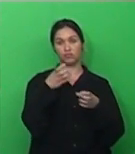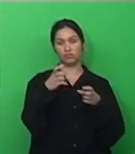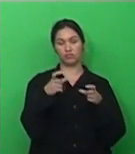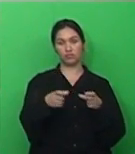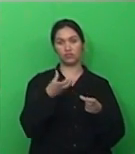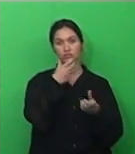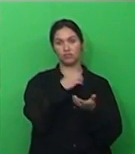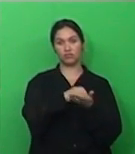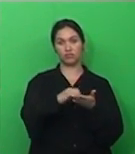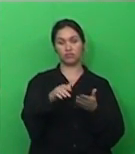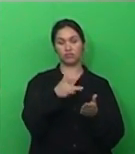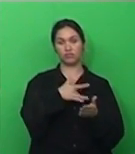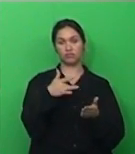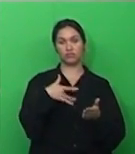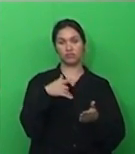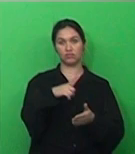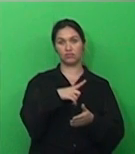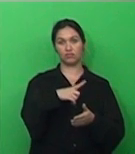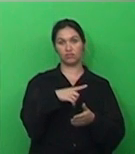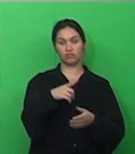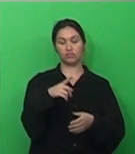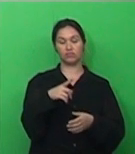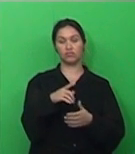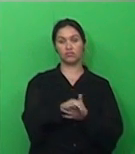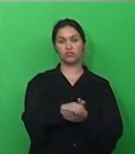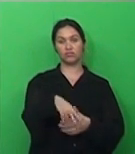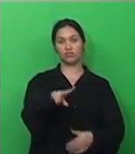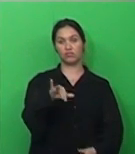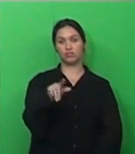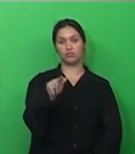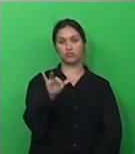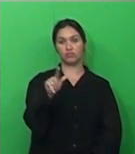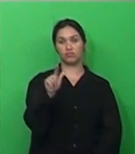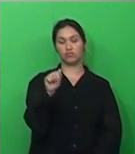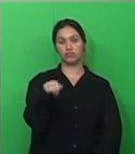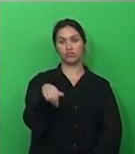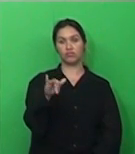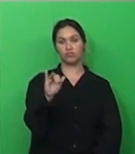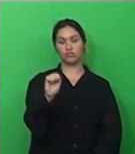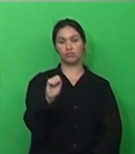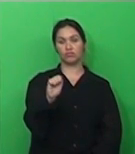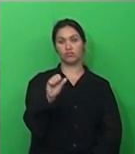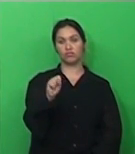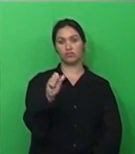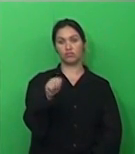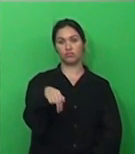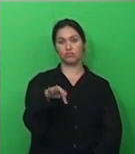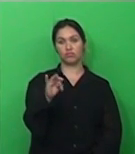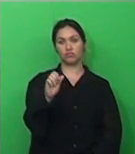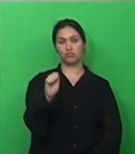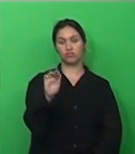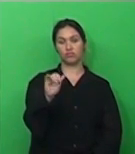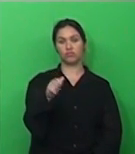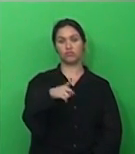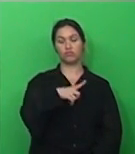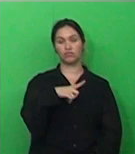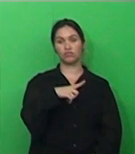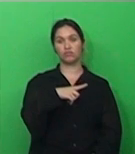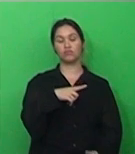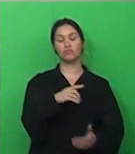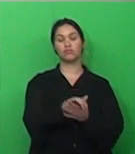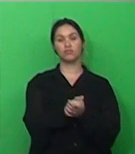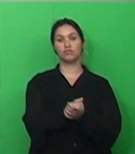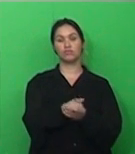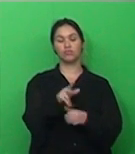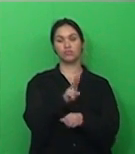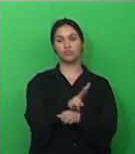tem, simplesmente temos a Vigilância Sanitária, que é papel dela fiscalizar, então não justifica, não está criando gasto,